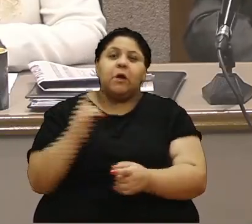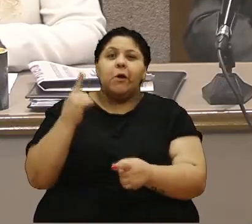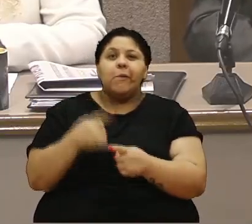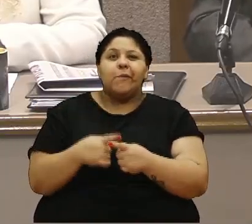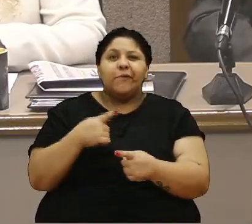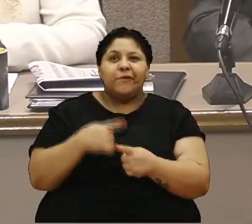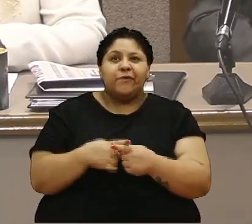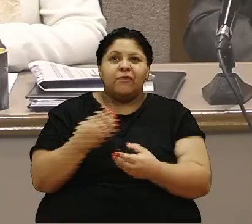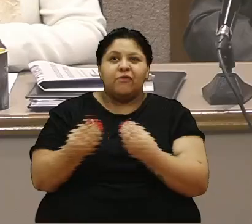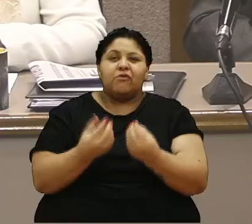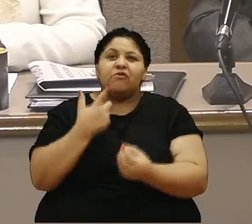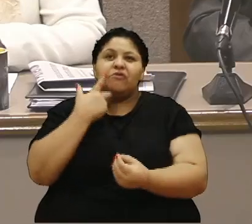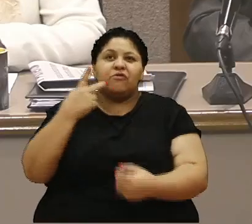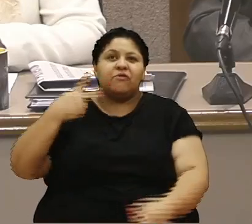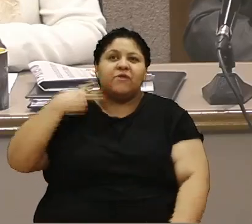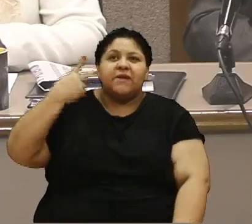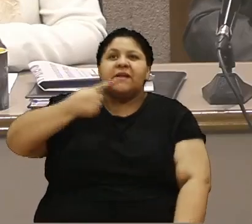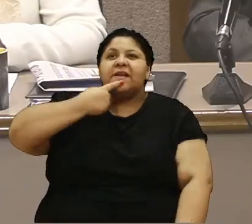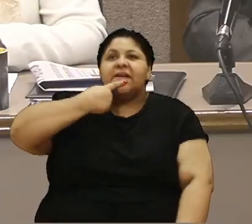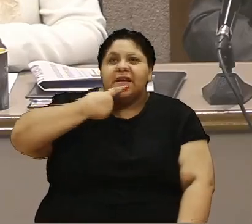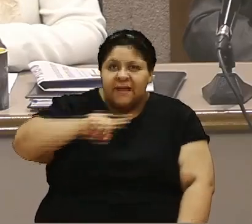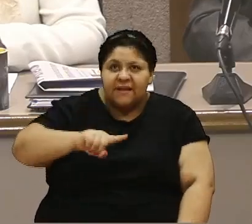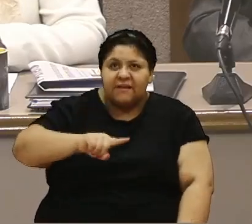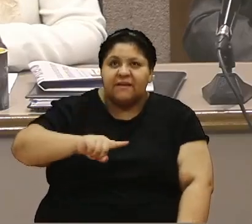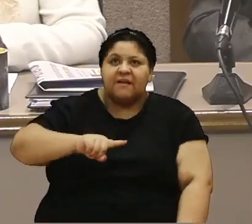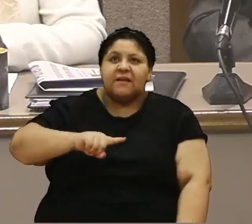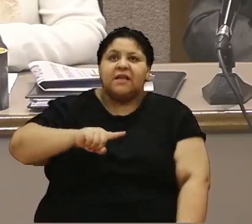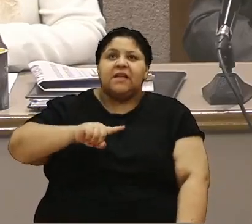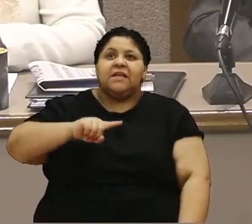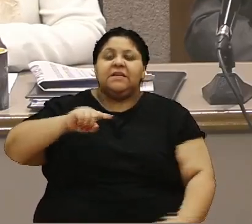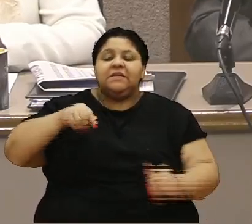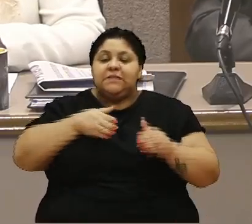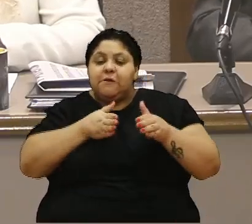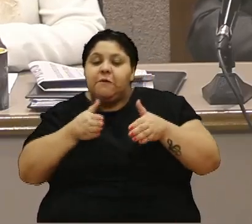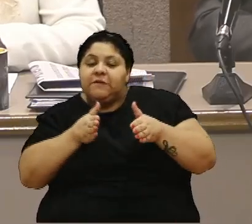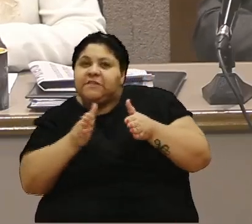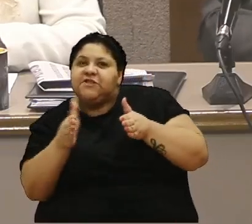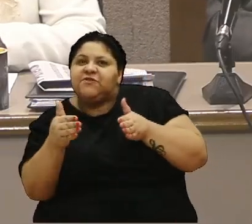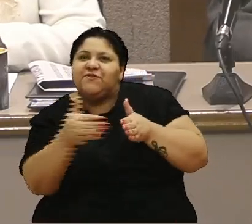porque, como fala o vereador Caleb, se desvirtuam as falas.